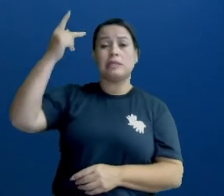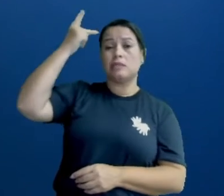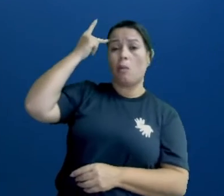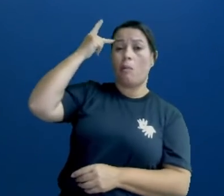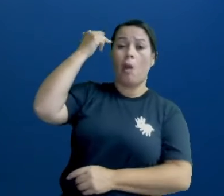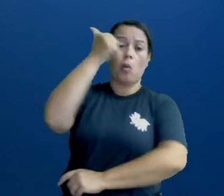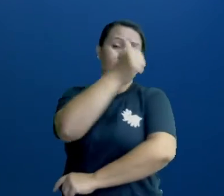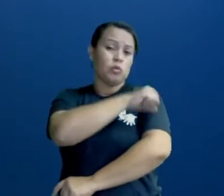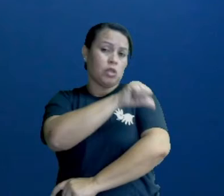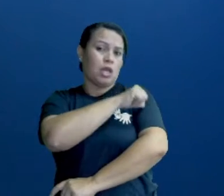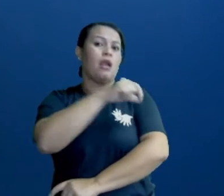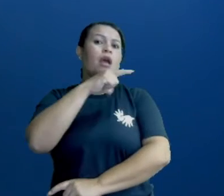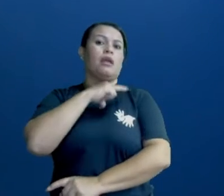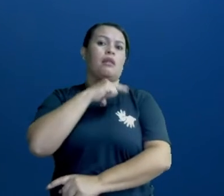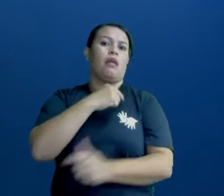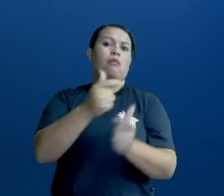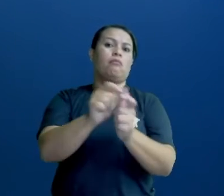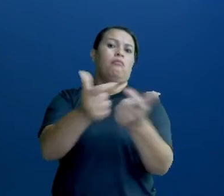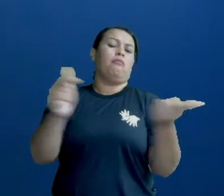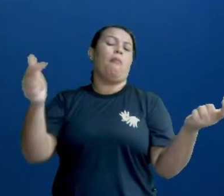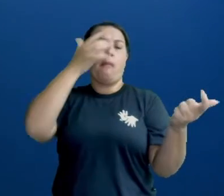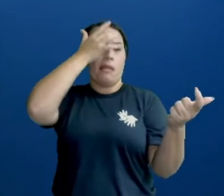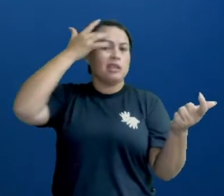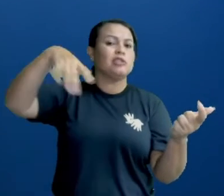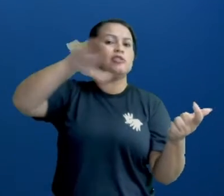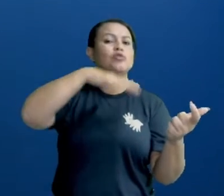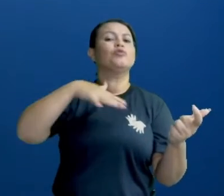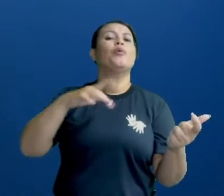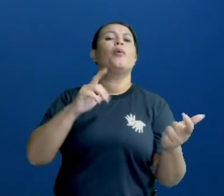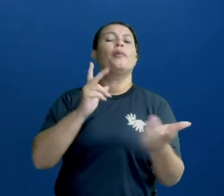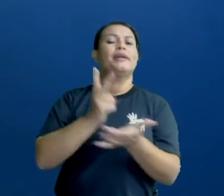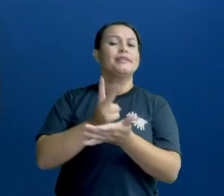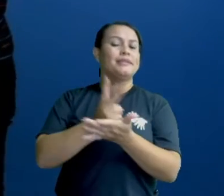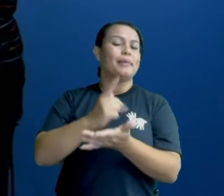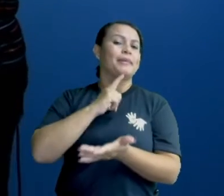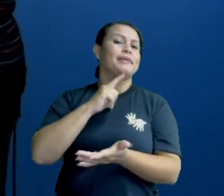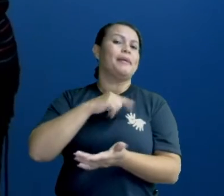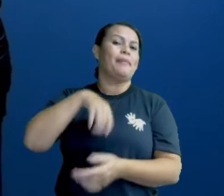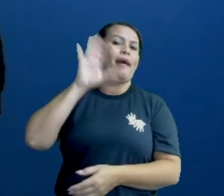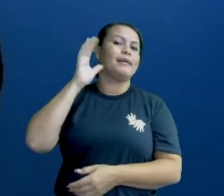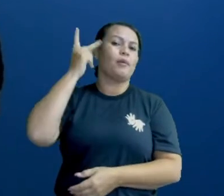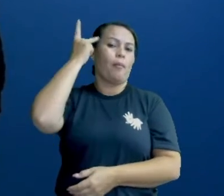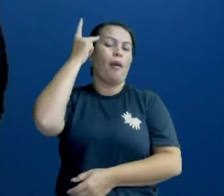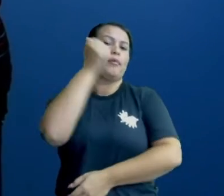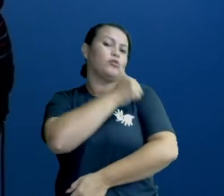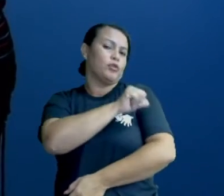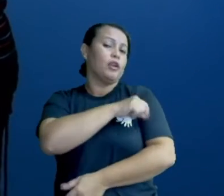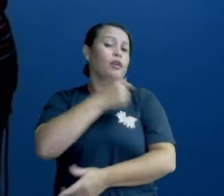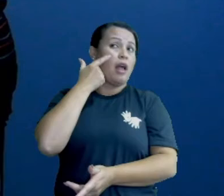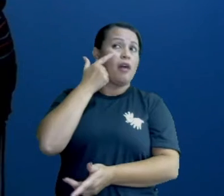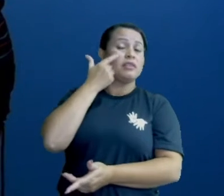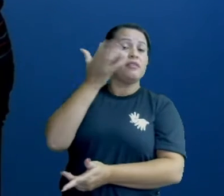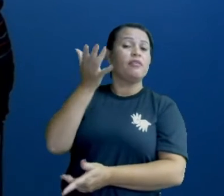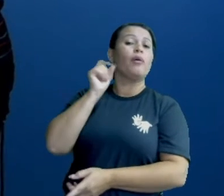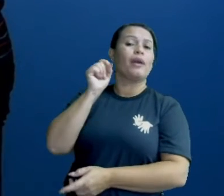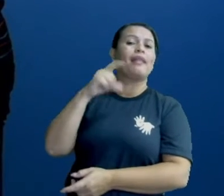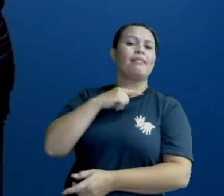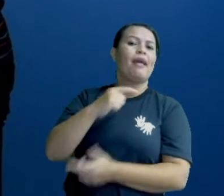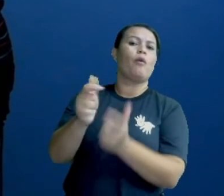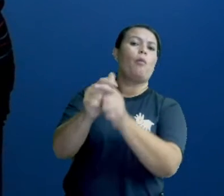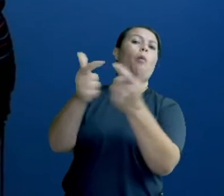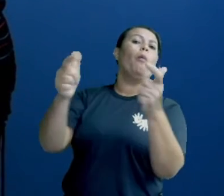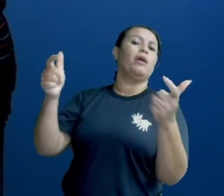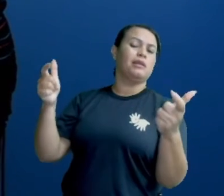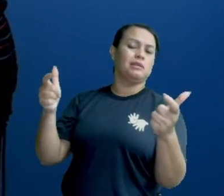aquela área toda urbanizada que é também um grande aglomerado de pessoas, né? Ou seja, ali você vai ter uma grande